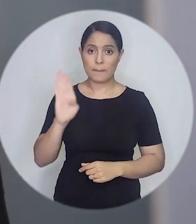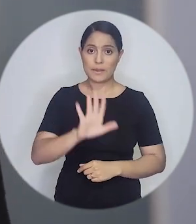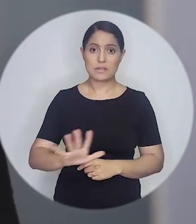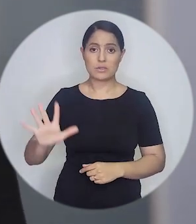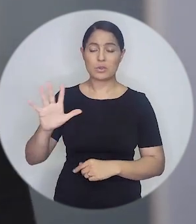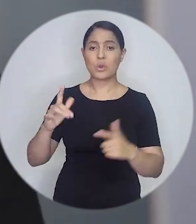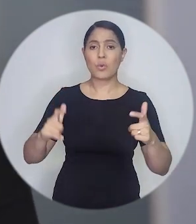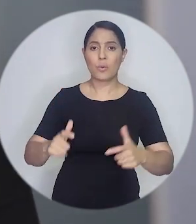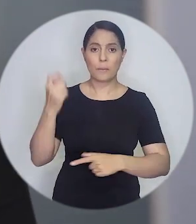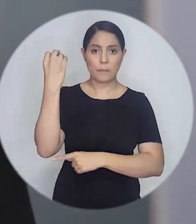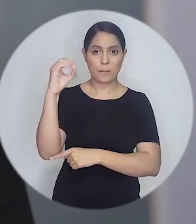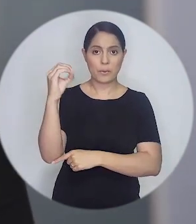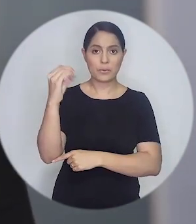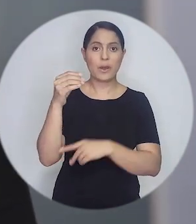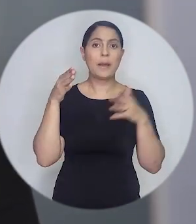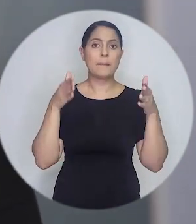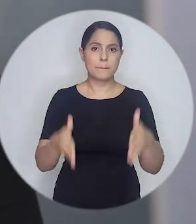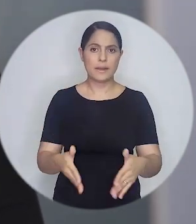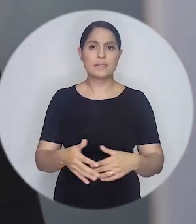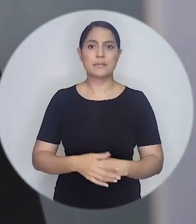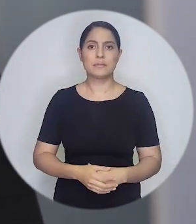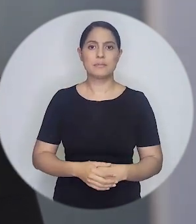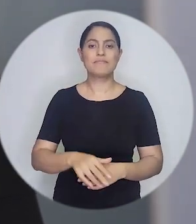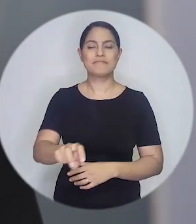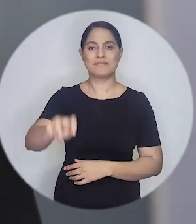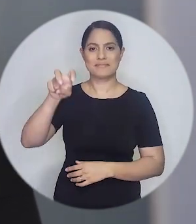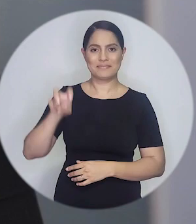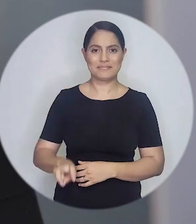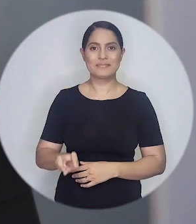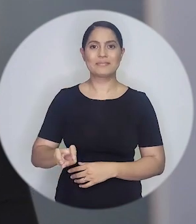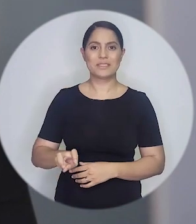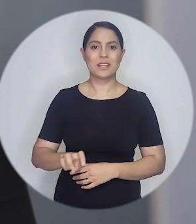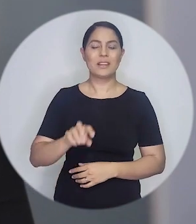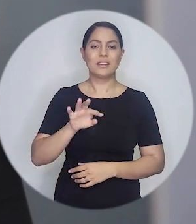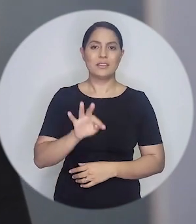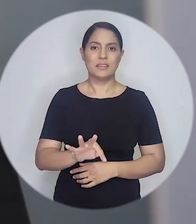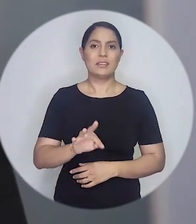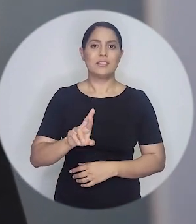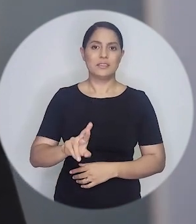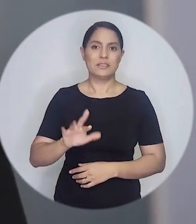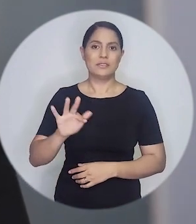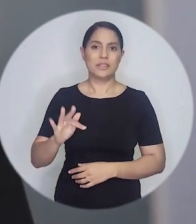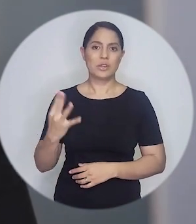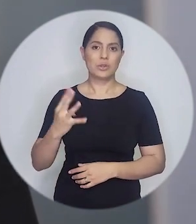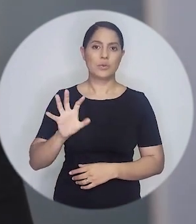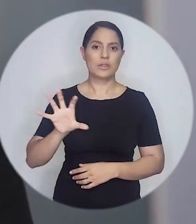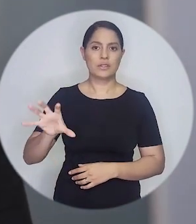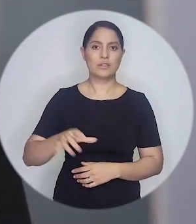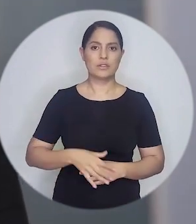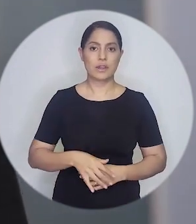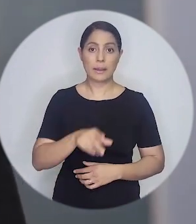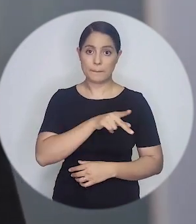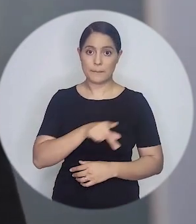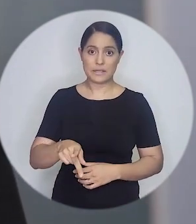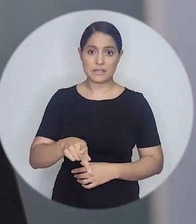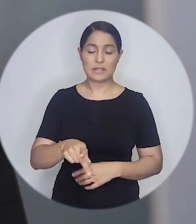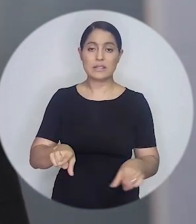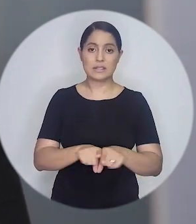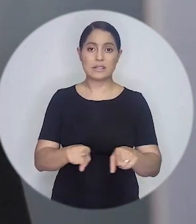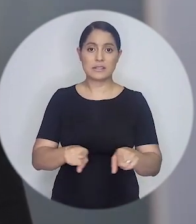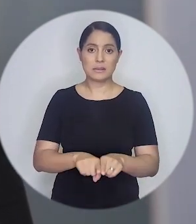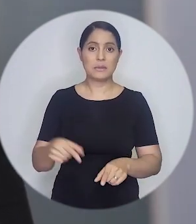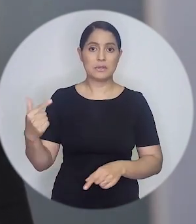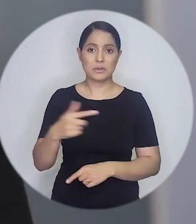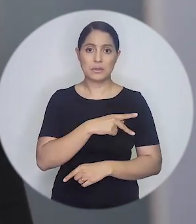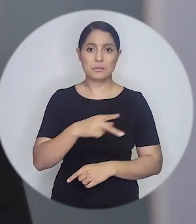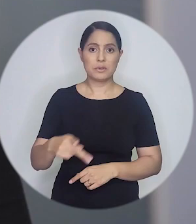em Porto Alegre da solenidade de posse da nova diretoria do Tribunal Regional Federal da 4ª Região. A presidência e a vice passam